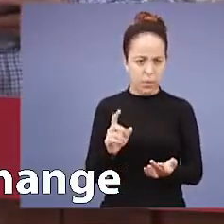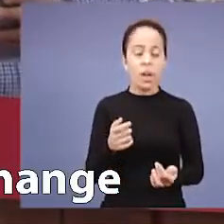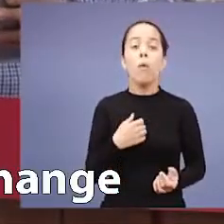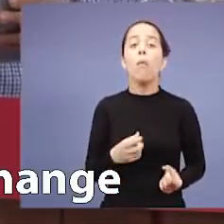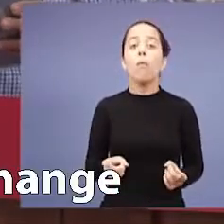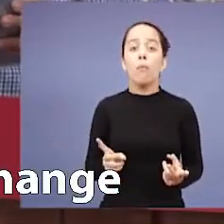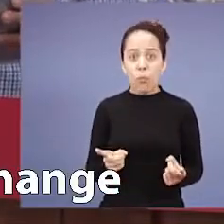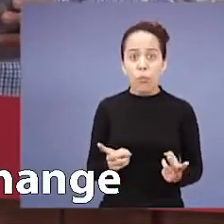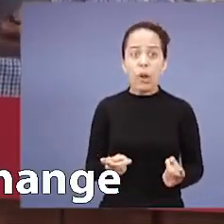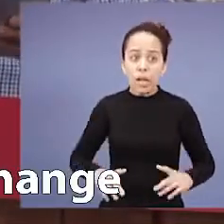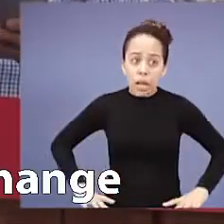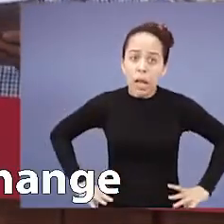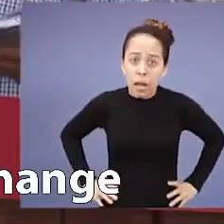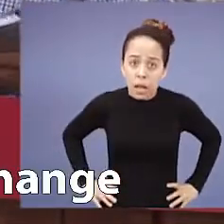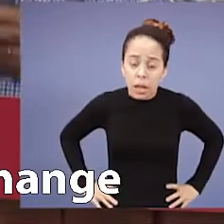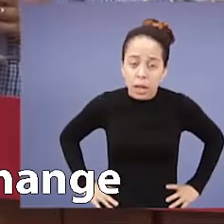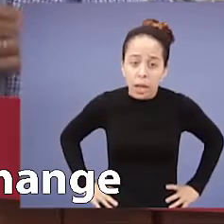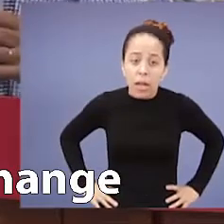vender